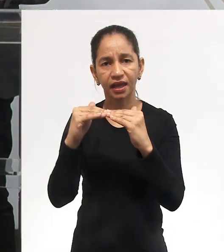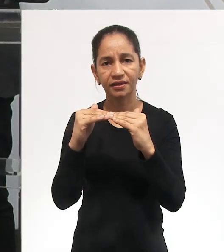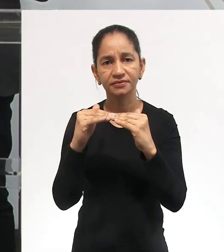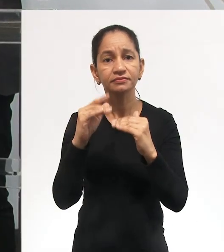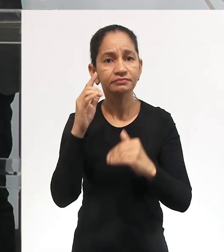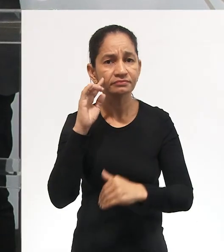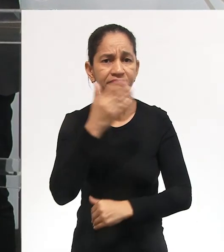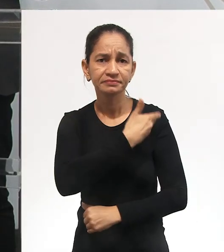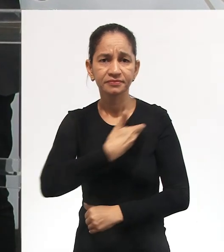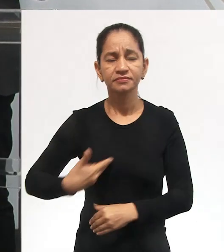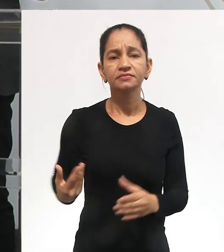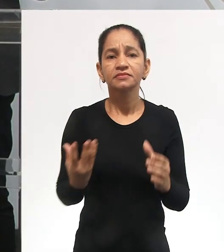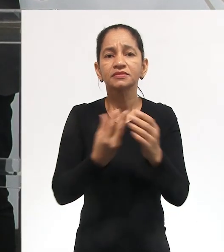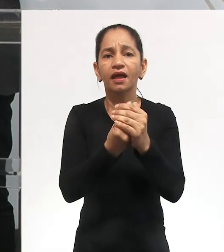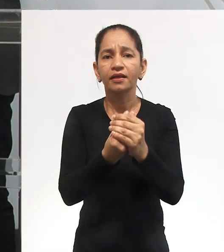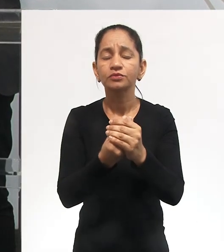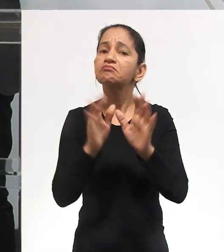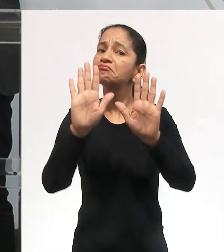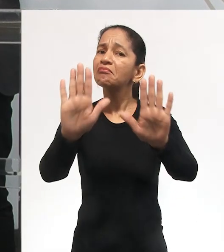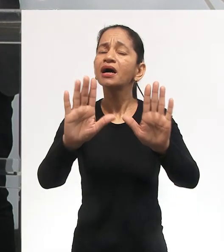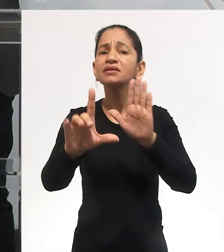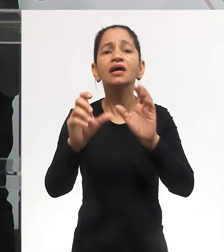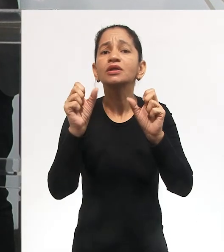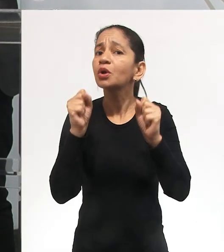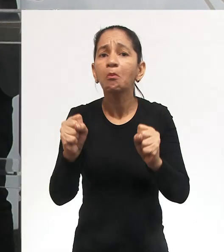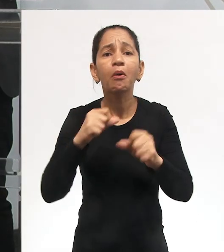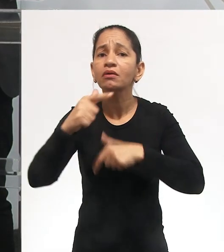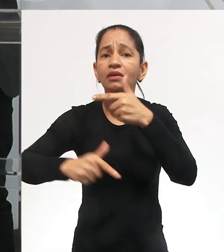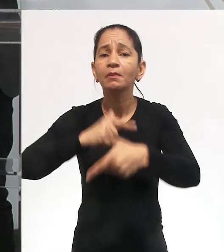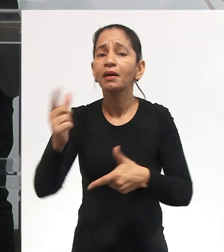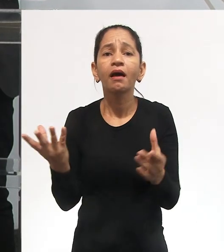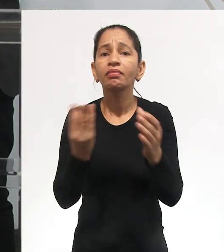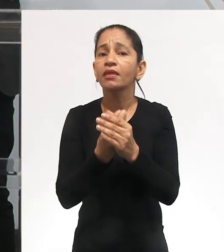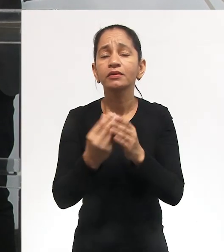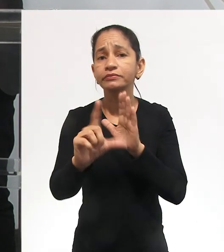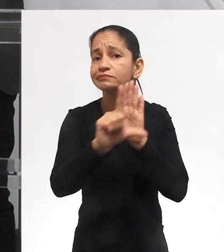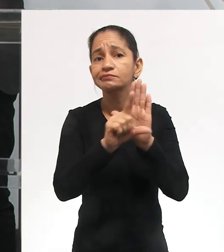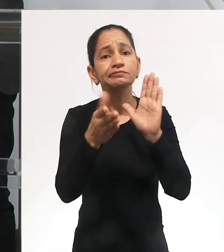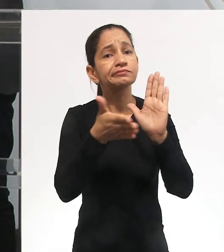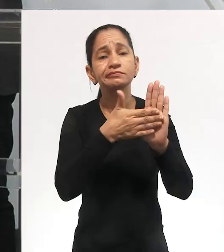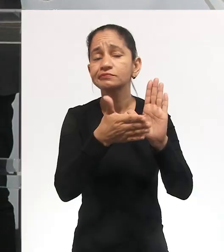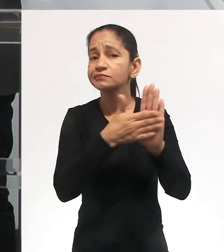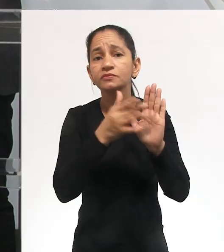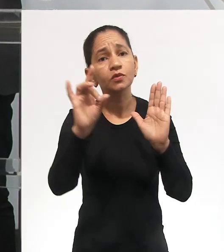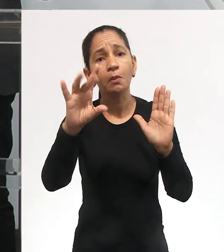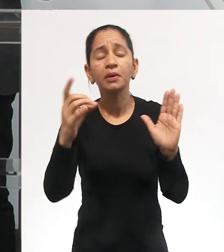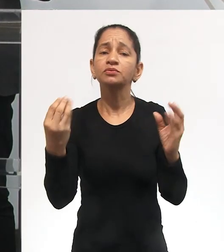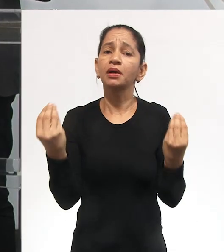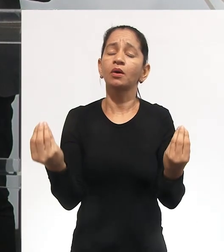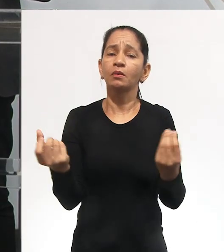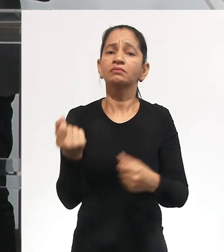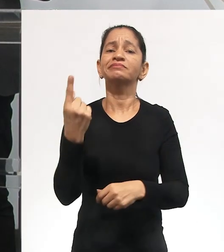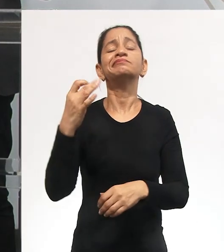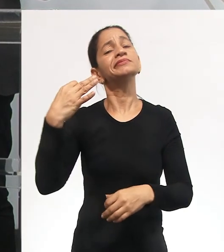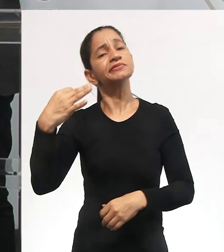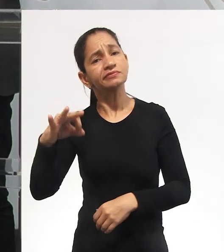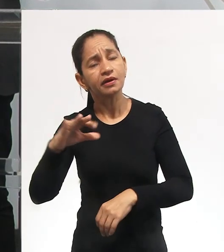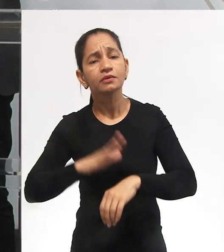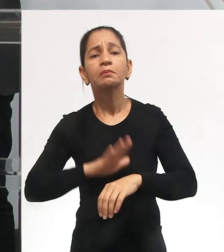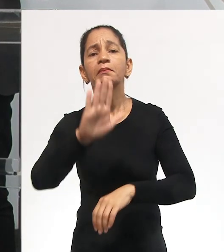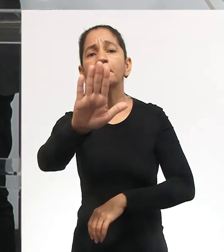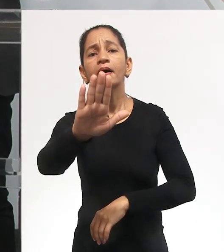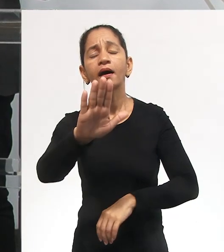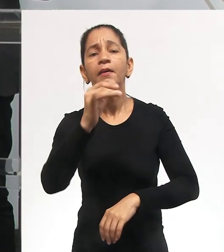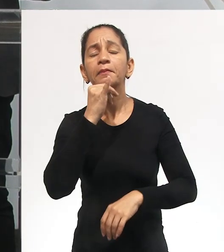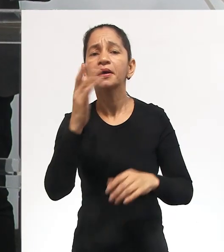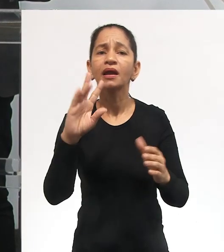pública. Até porque a administração pública só pode executar aquilo que está previsto em lei. Aí você para pensar assim, professor, certo, mas não